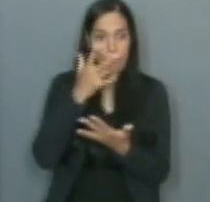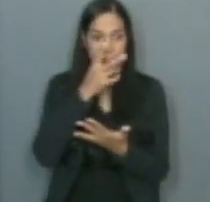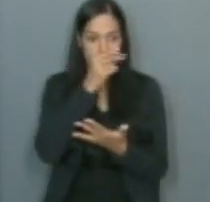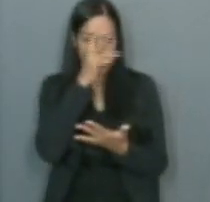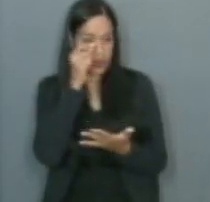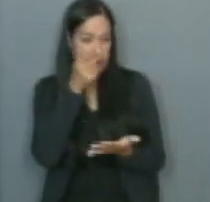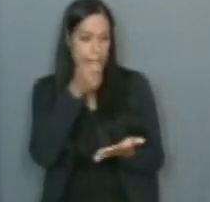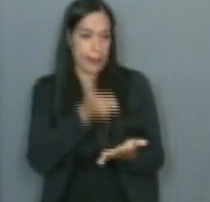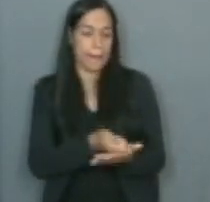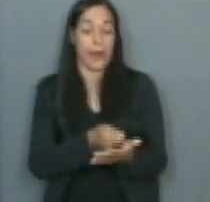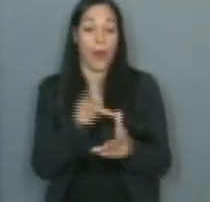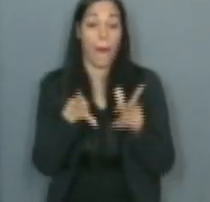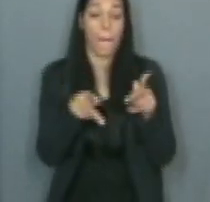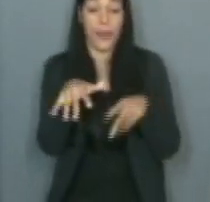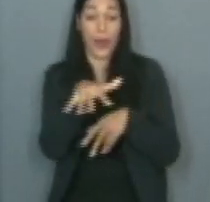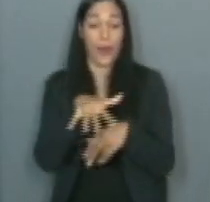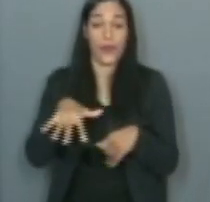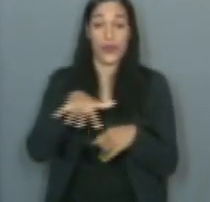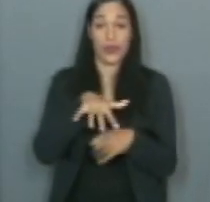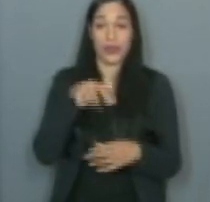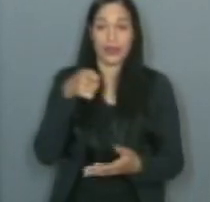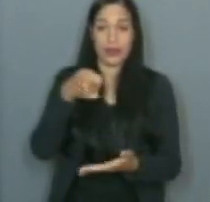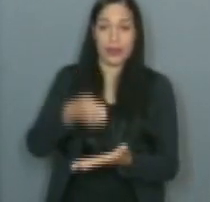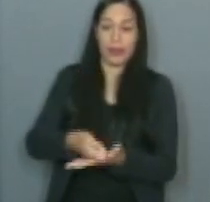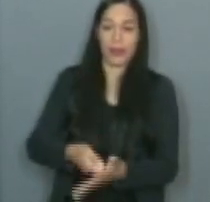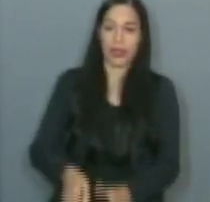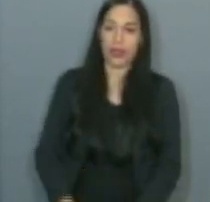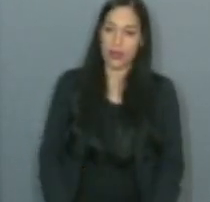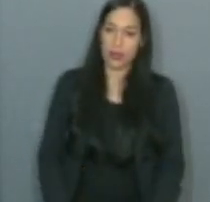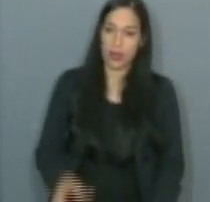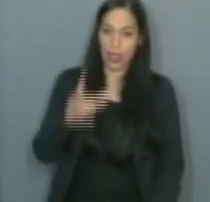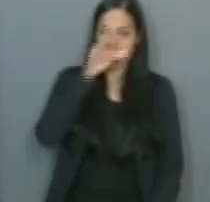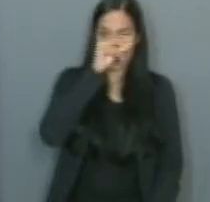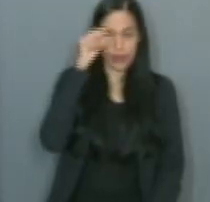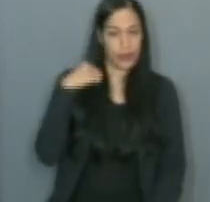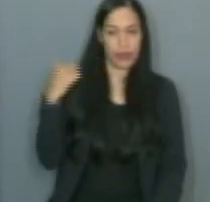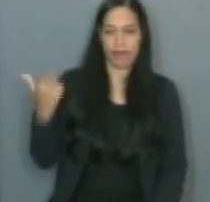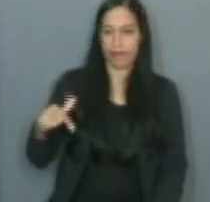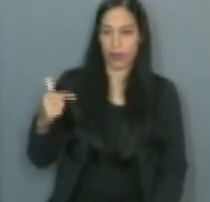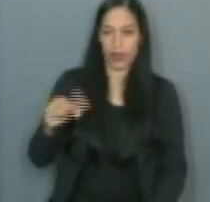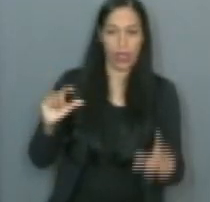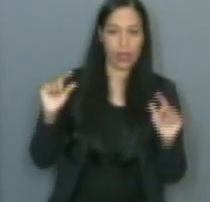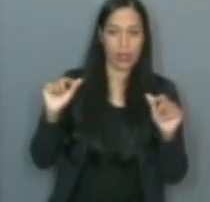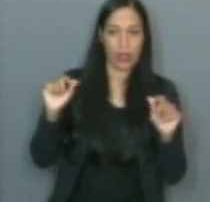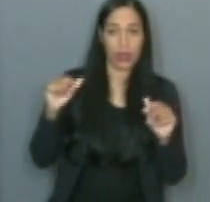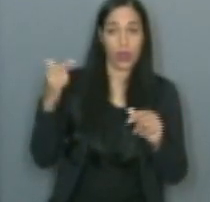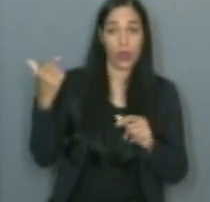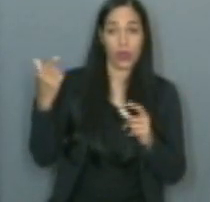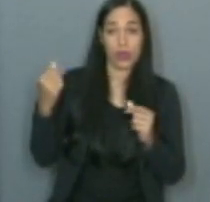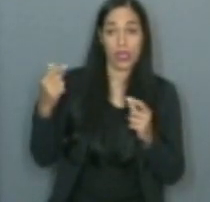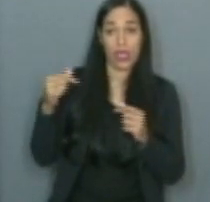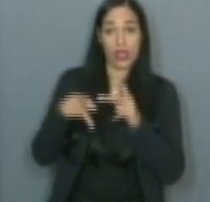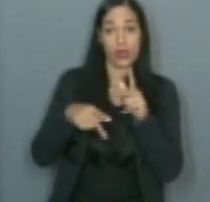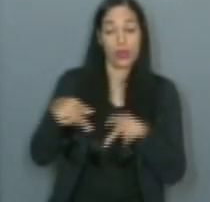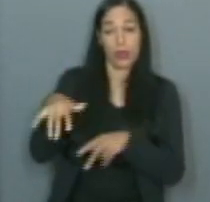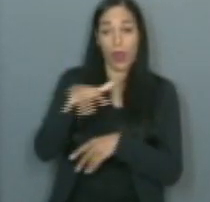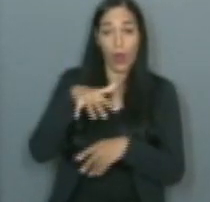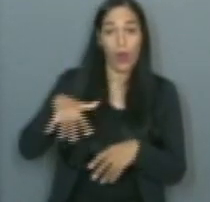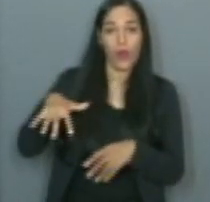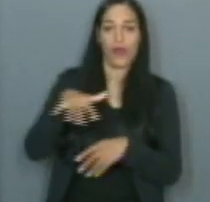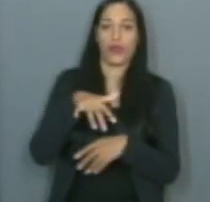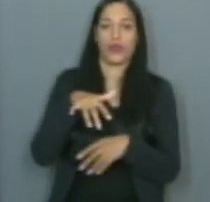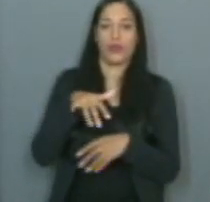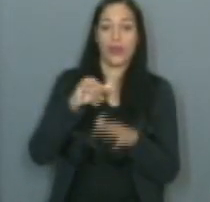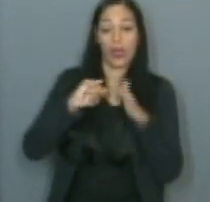desculpe, prefeitura não, o povo está pagando. Porque a prefeitura não tem dinheiro dela, o dinheiro é do povo. É do imposto